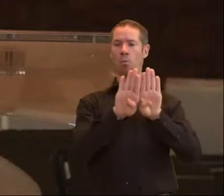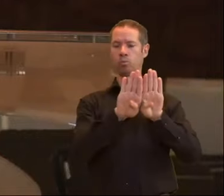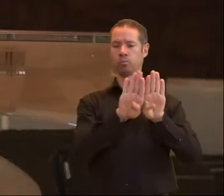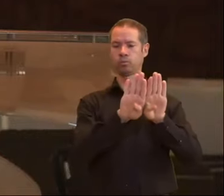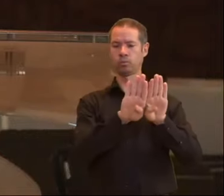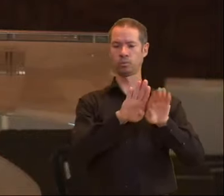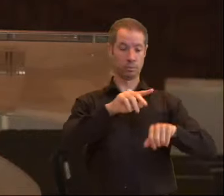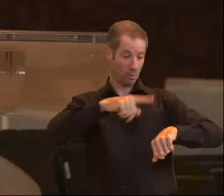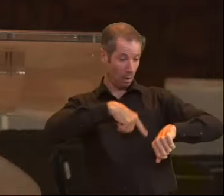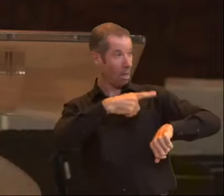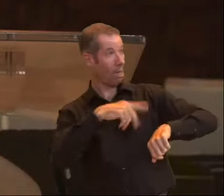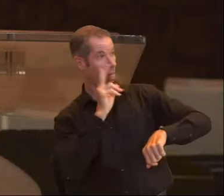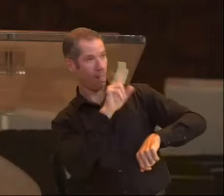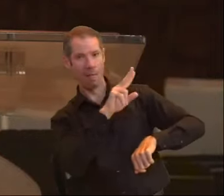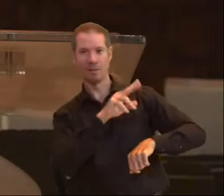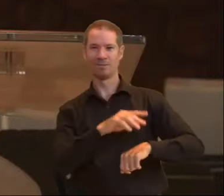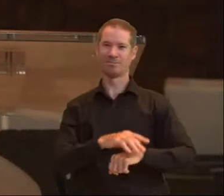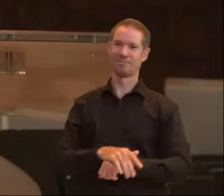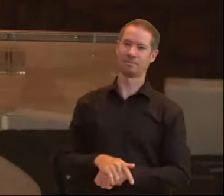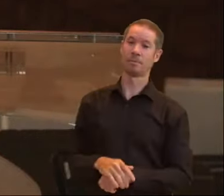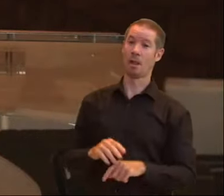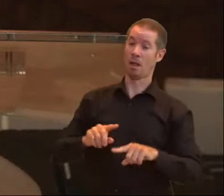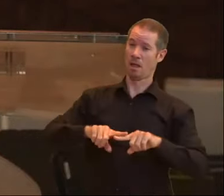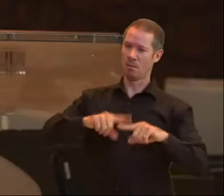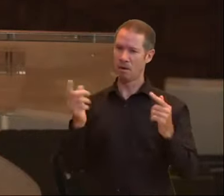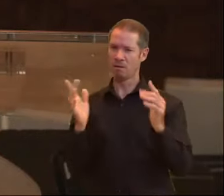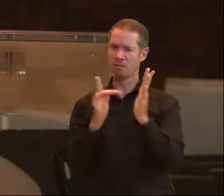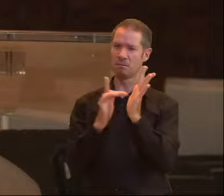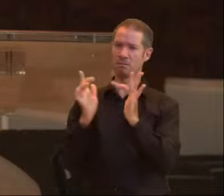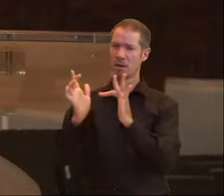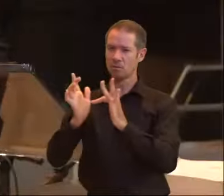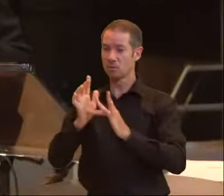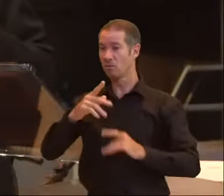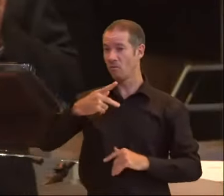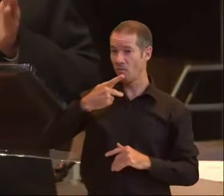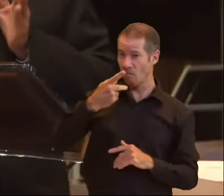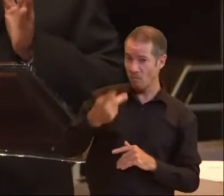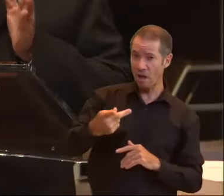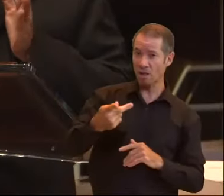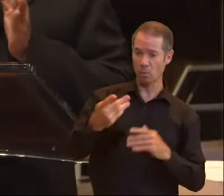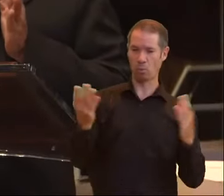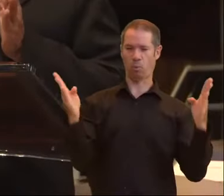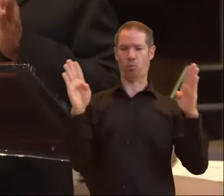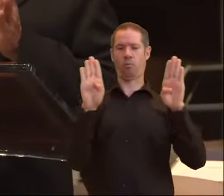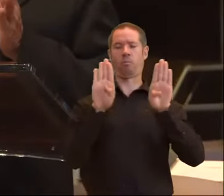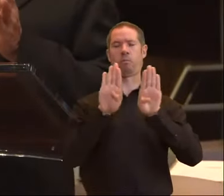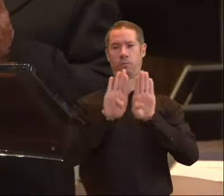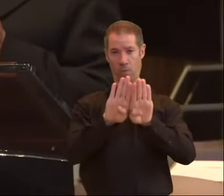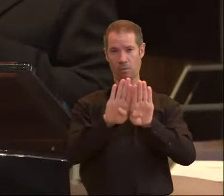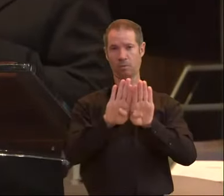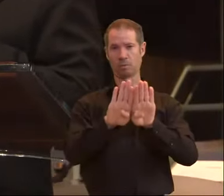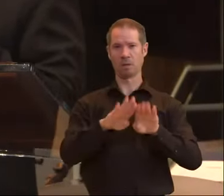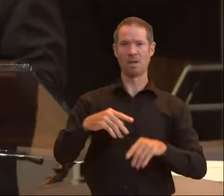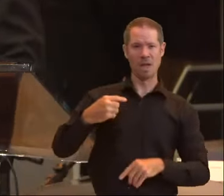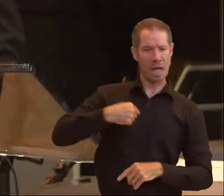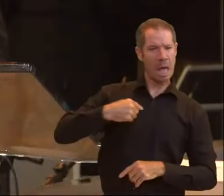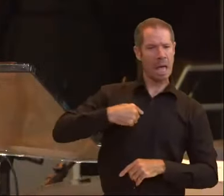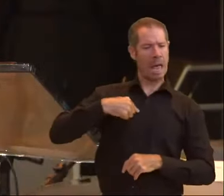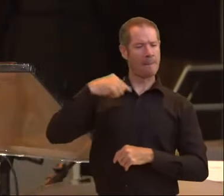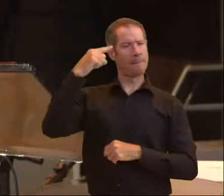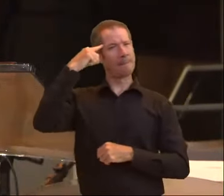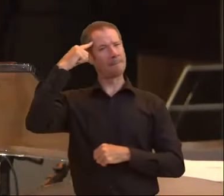ali o relógio, fico perdidinho. E quando ele falou que era a porta, eu fico